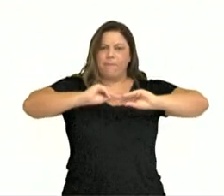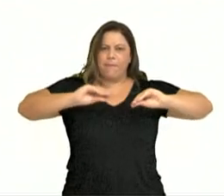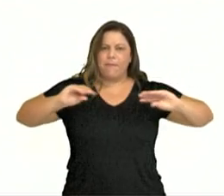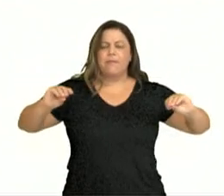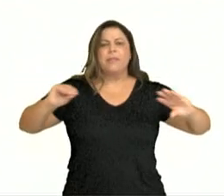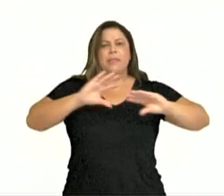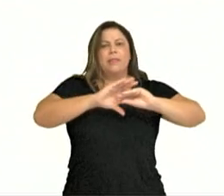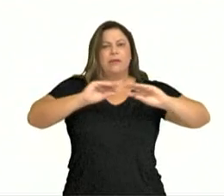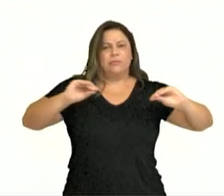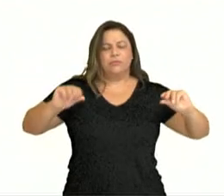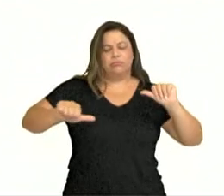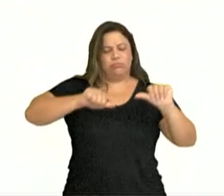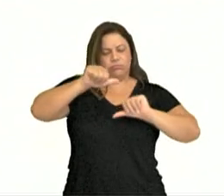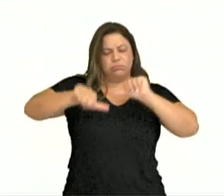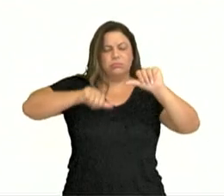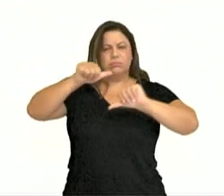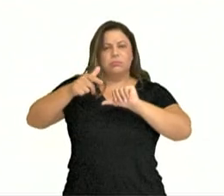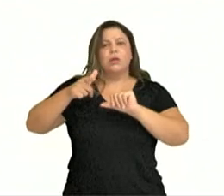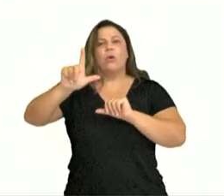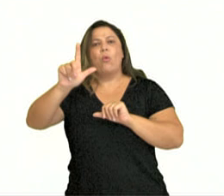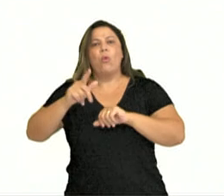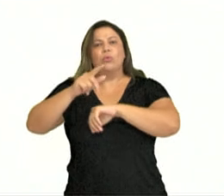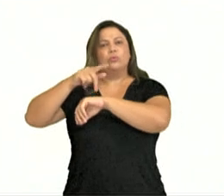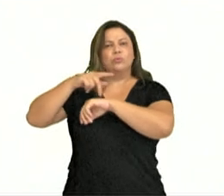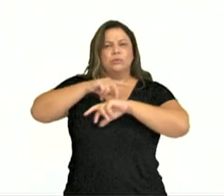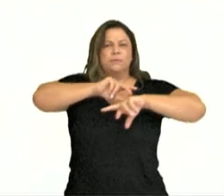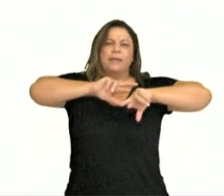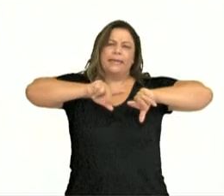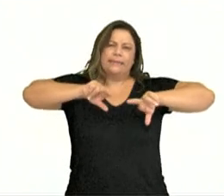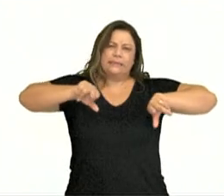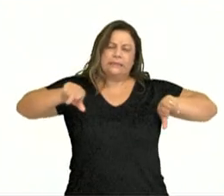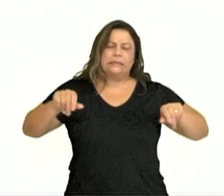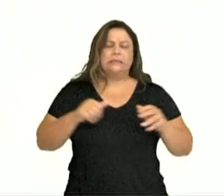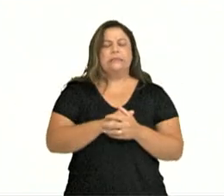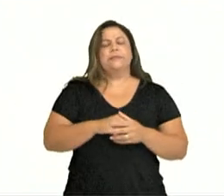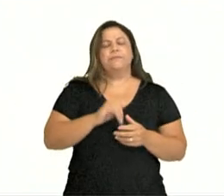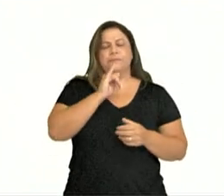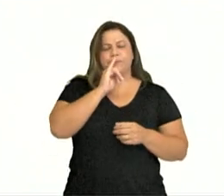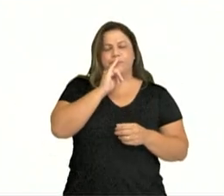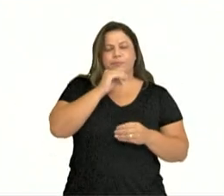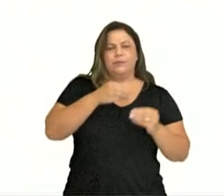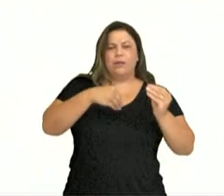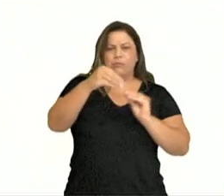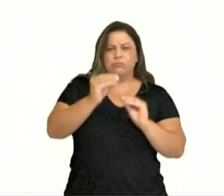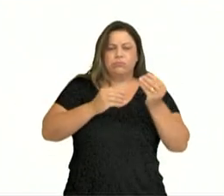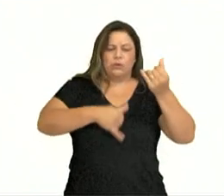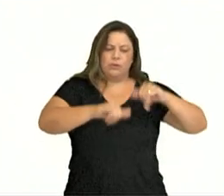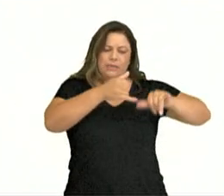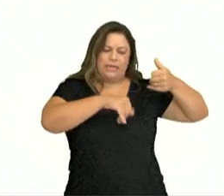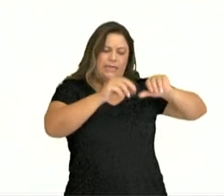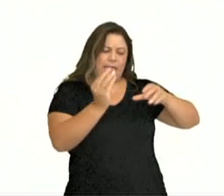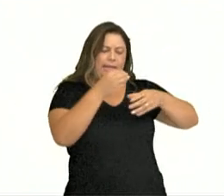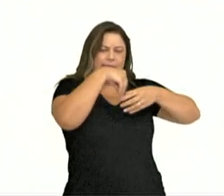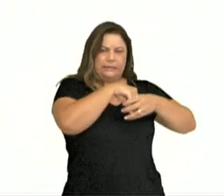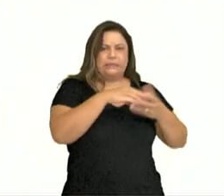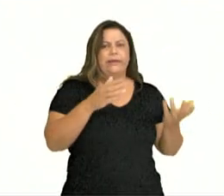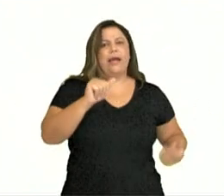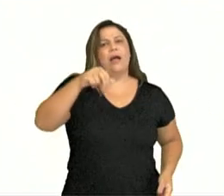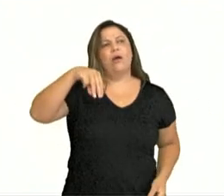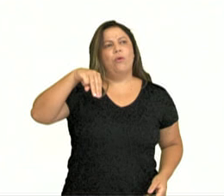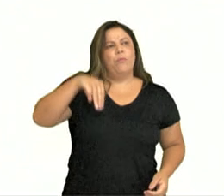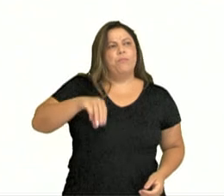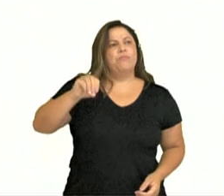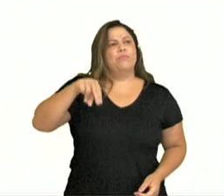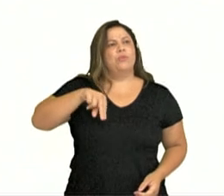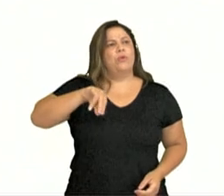minerais, transformando eles em outros minerais. Então, a amônia, sulfeto de hidrogênio, carbonato de ferro,